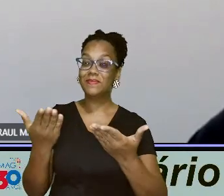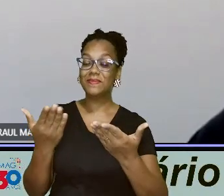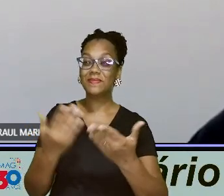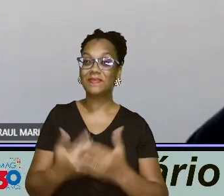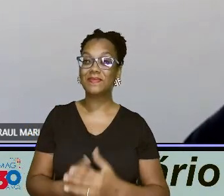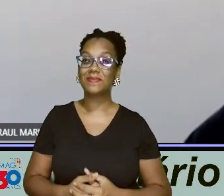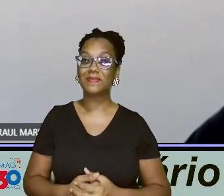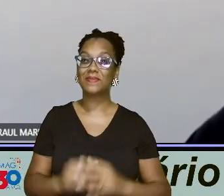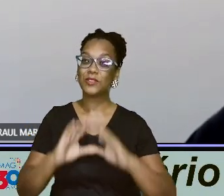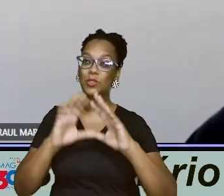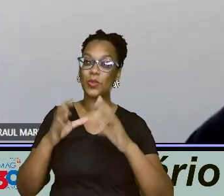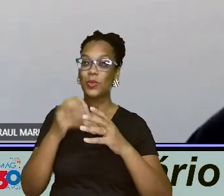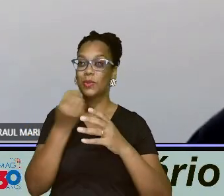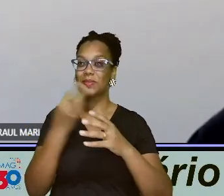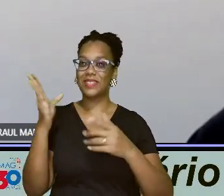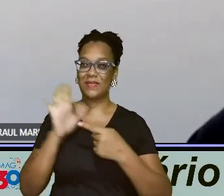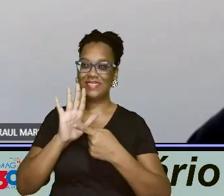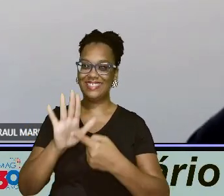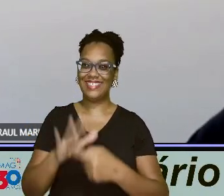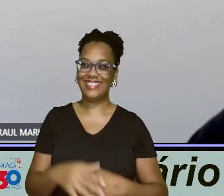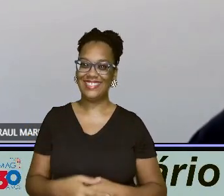de apresentação.